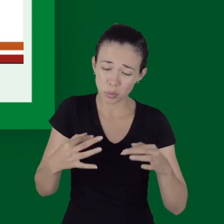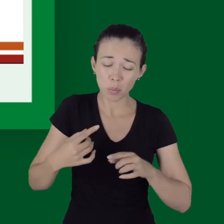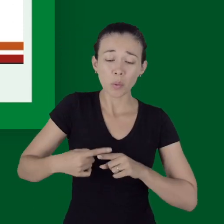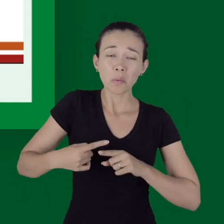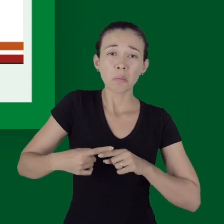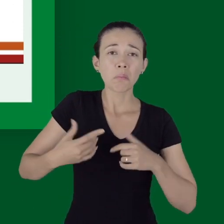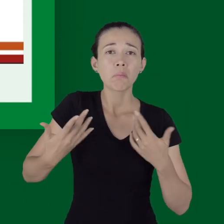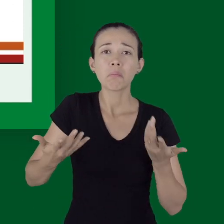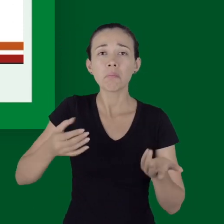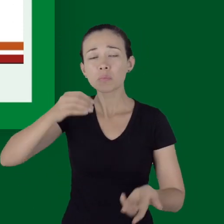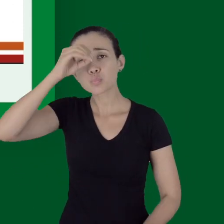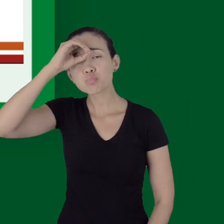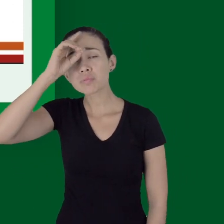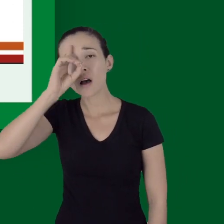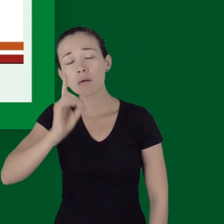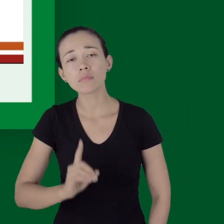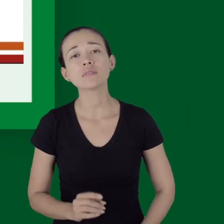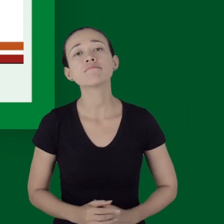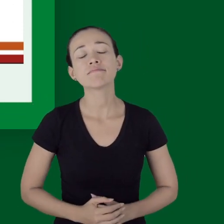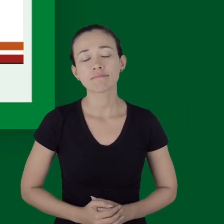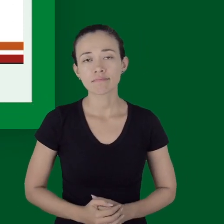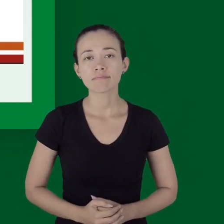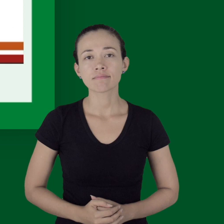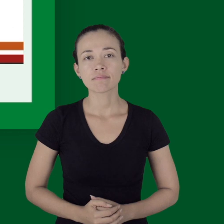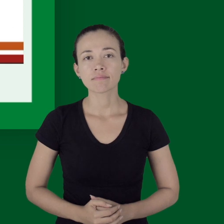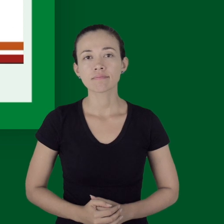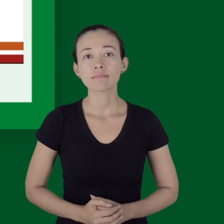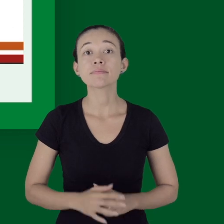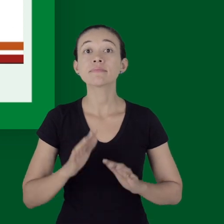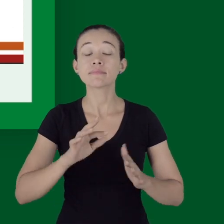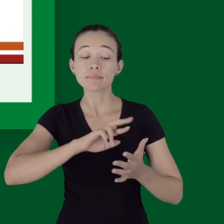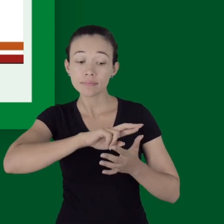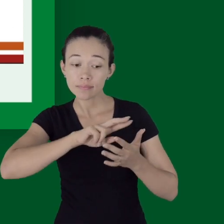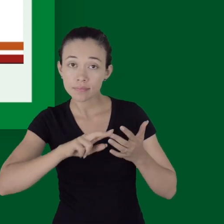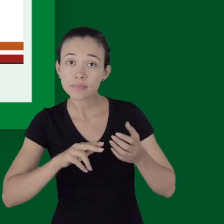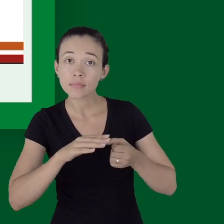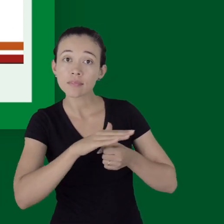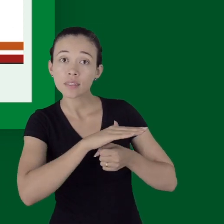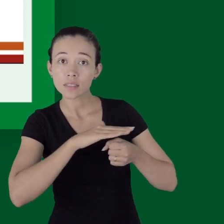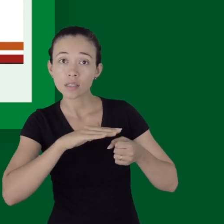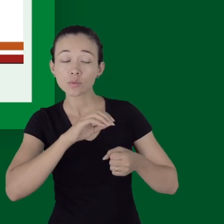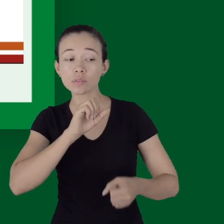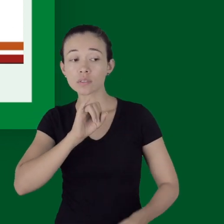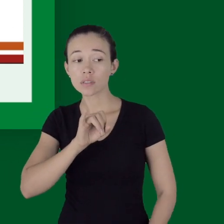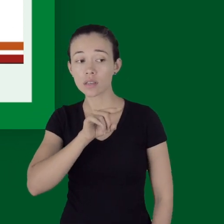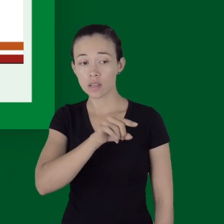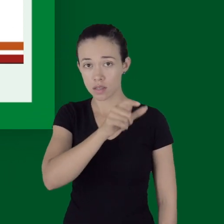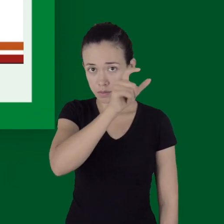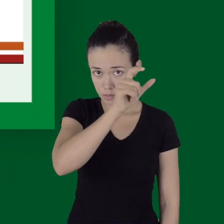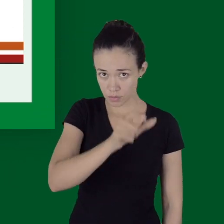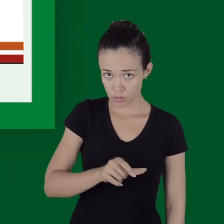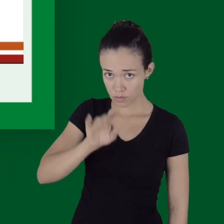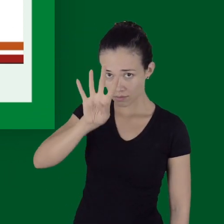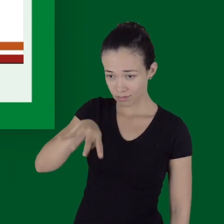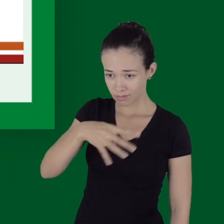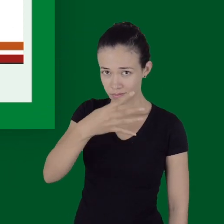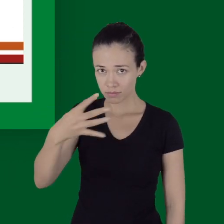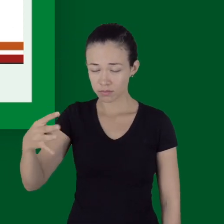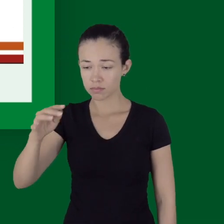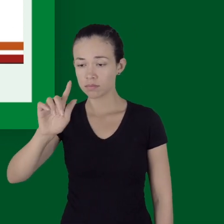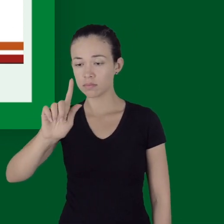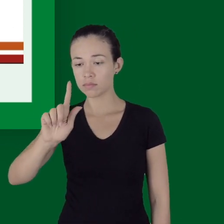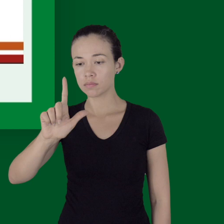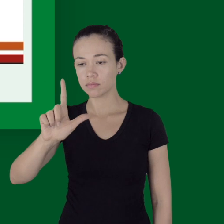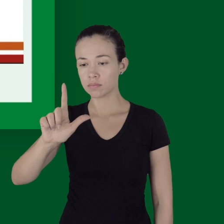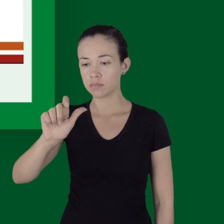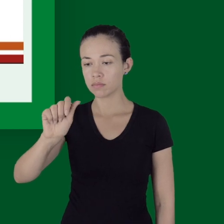E a gente vai considerar o envio da USA se tiver um Glasgow menor que 9, crise convulsiva, necessidade de suporte ventilatório.